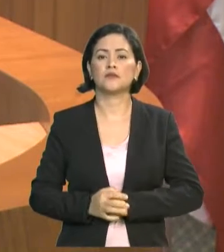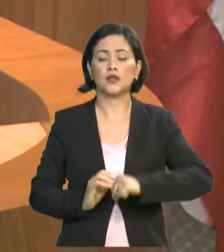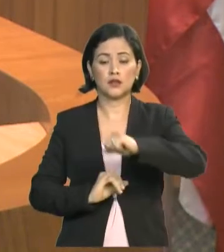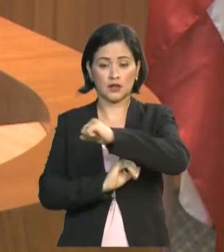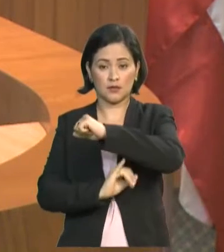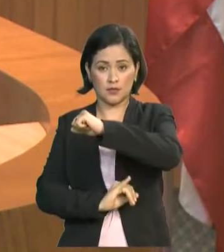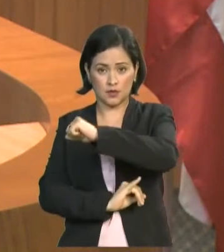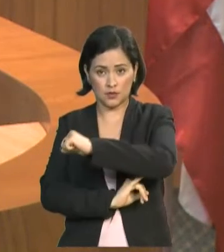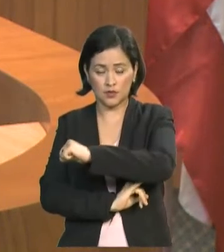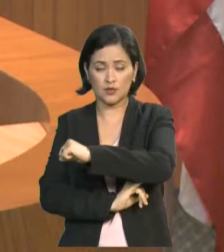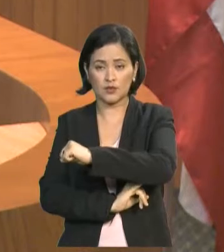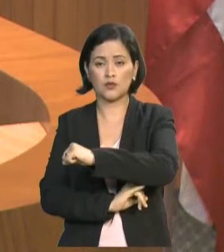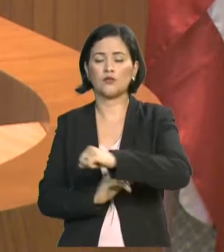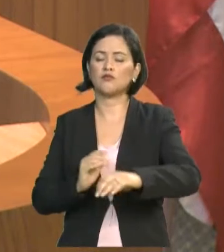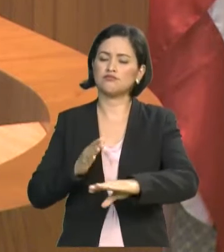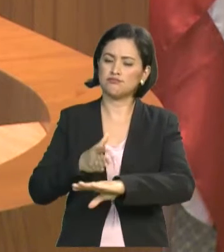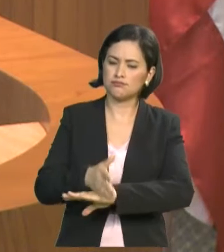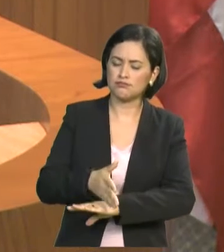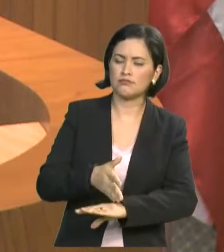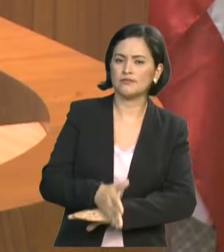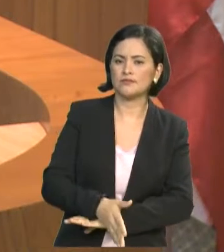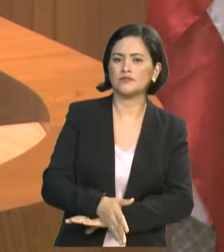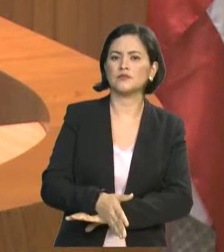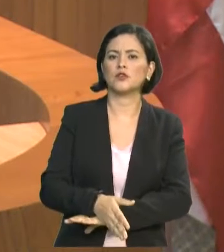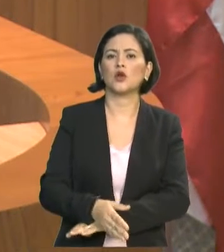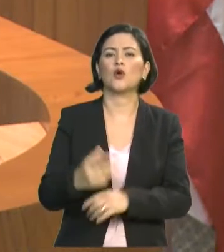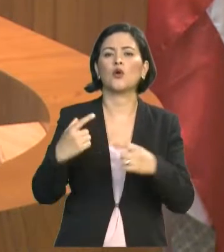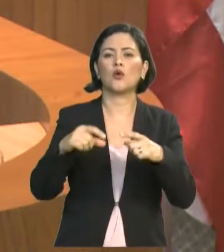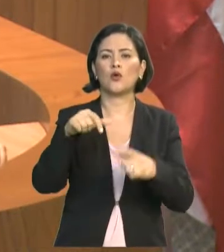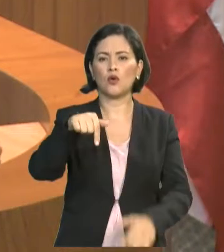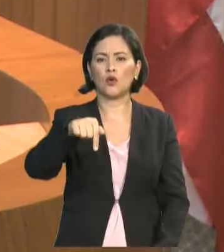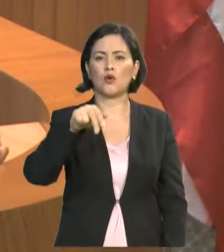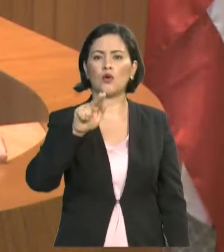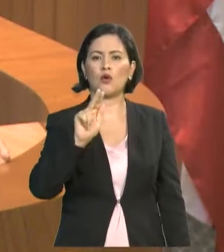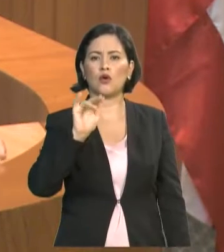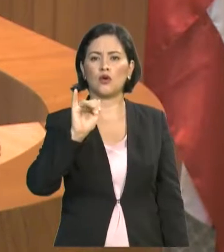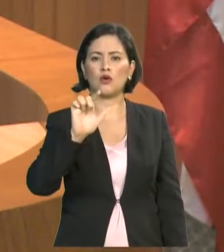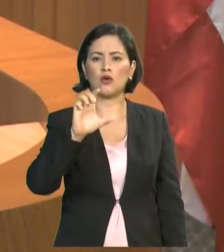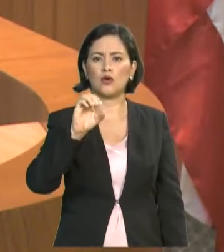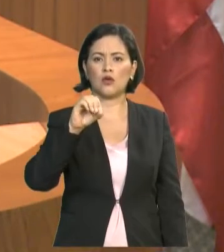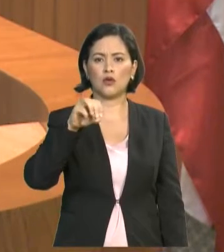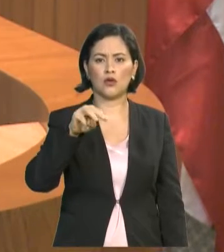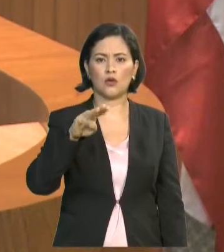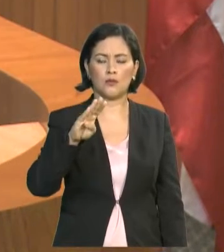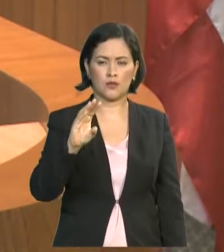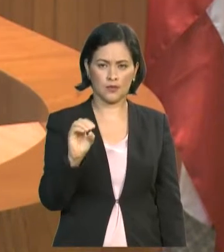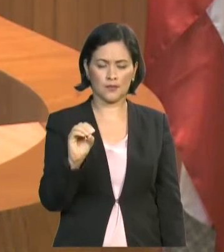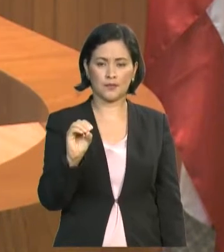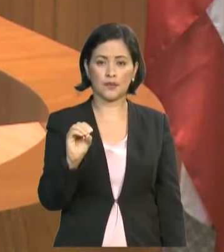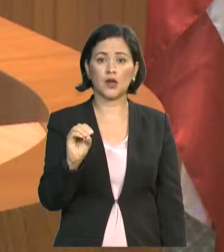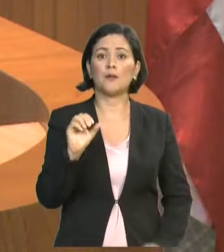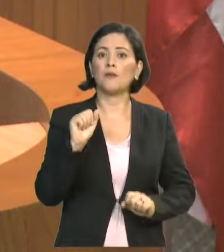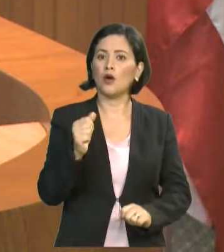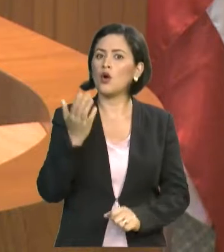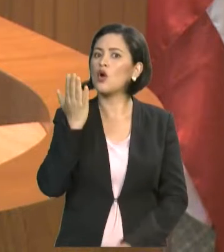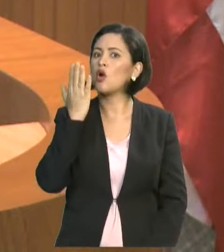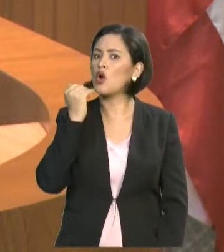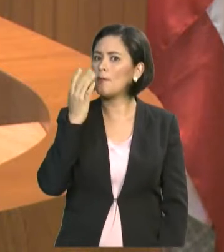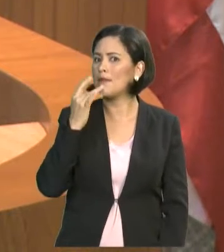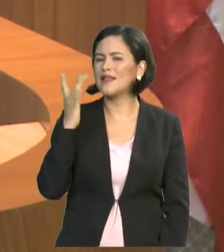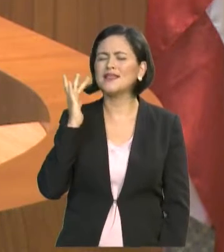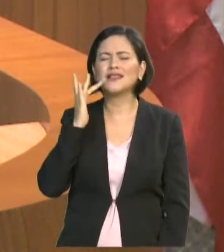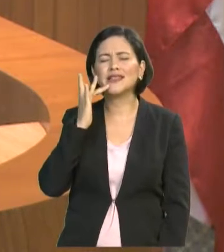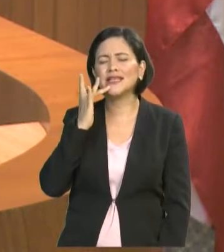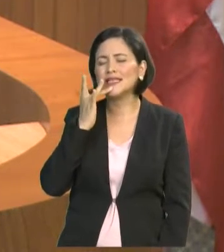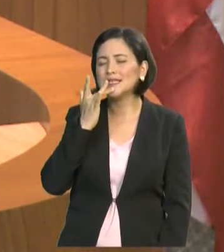onde tive a oportunidade de experimentar as delícias de babaçu,